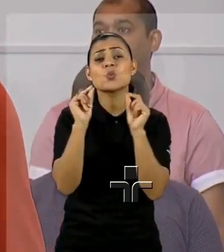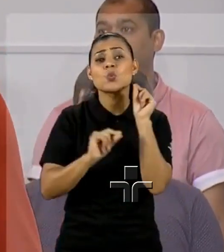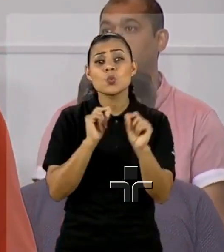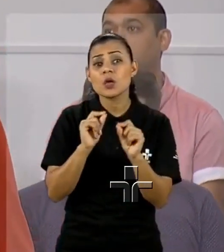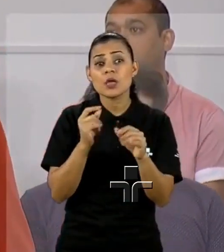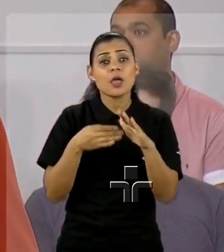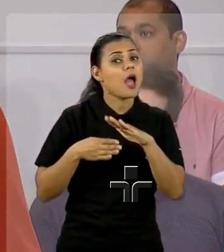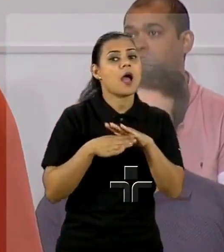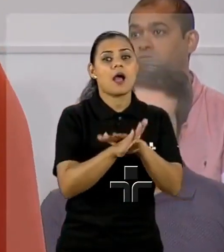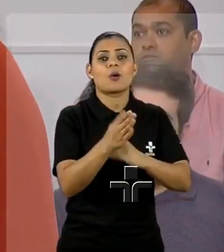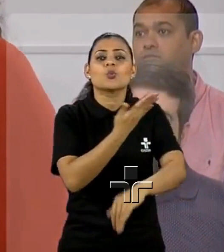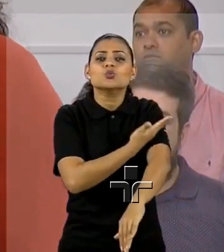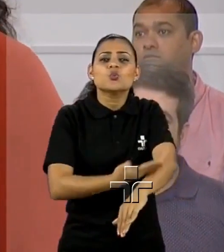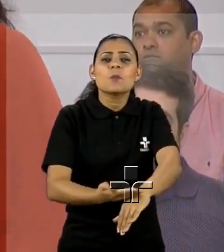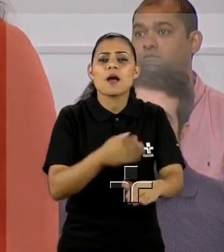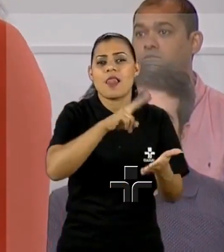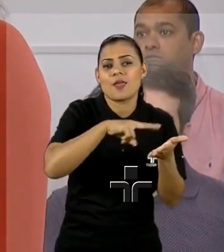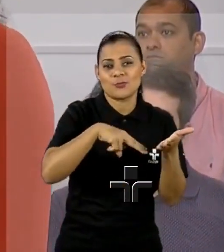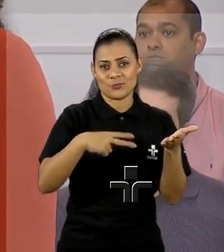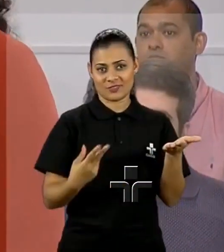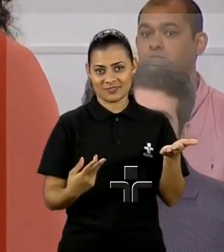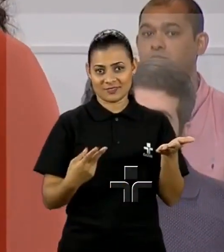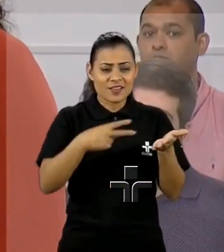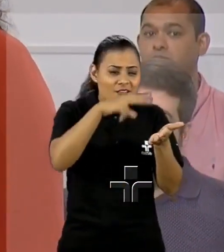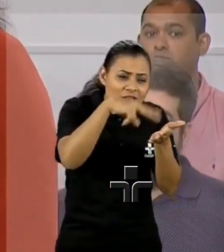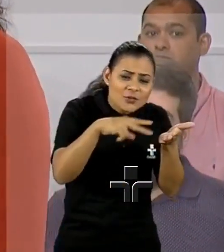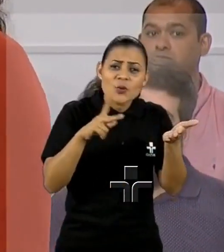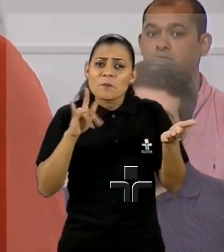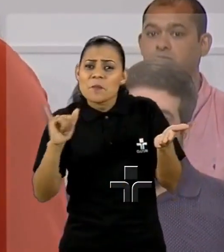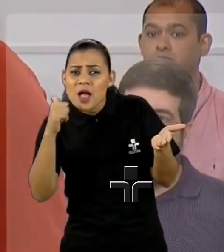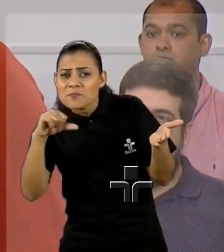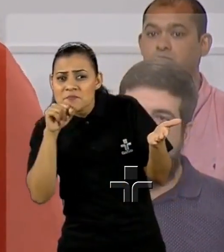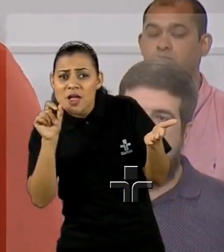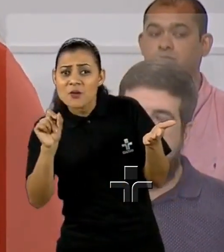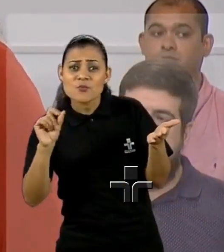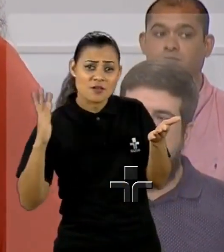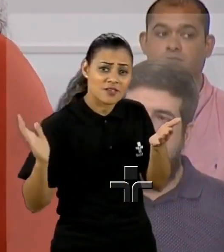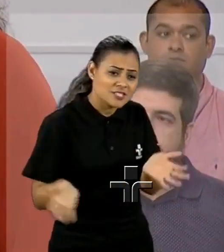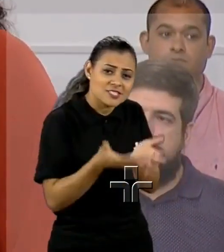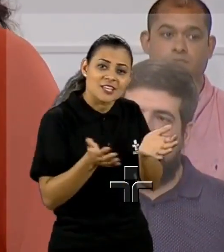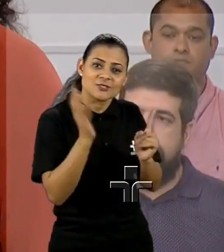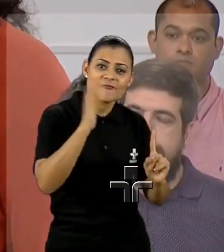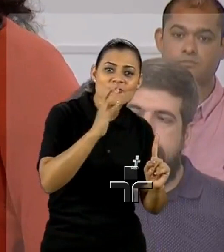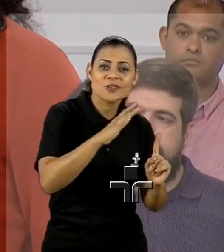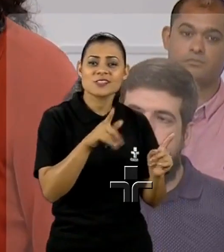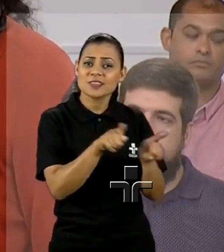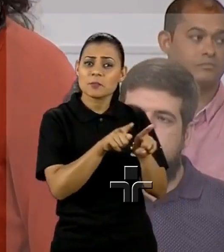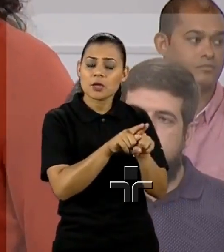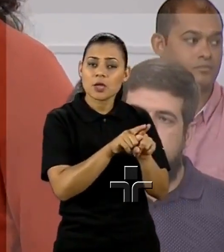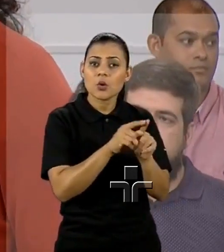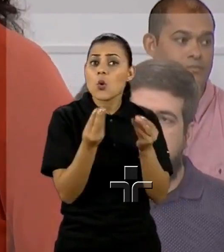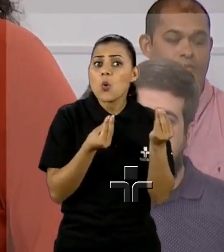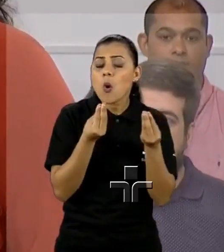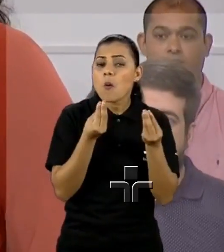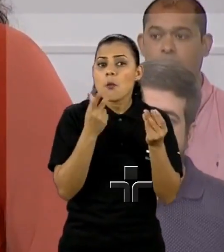hábito da leitura, né? E nesse caminho vem dos pais, isso incentiva bastante, mas nesse caminho, onde se